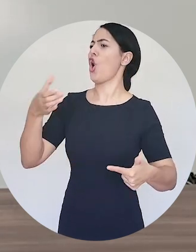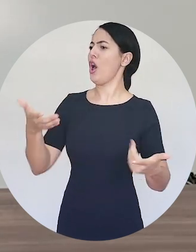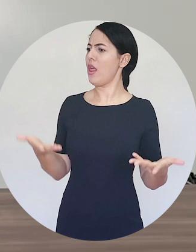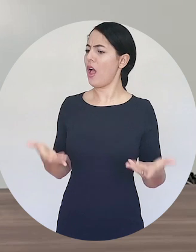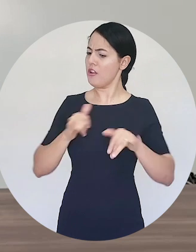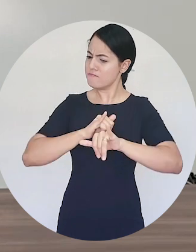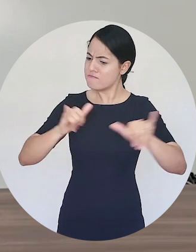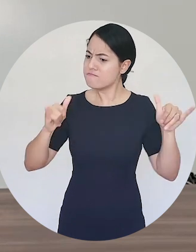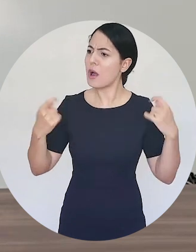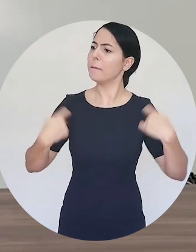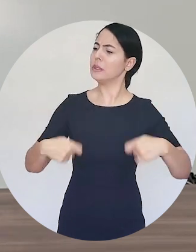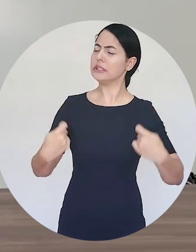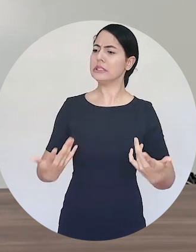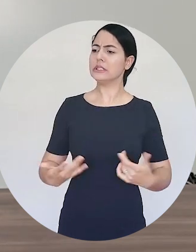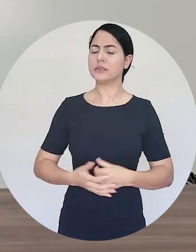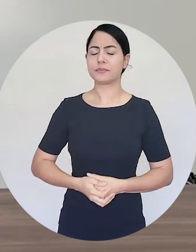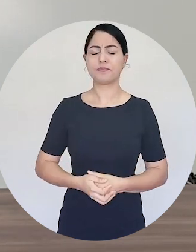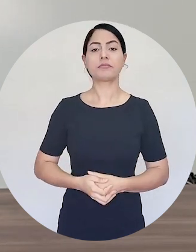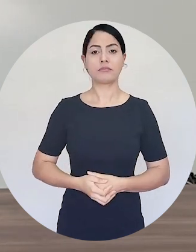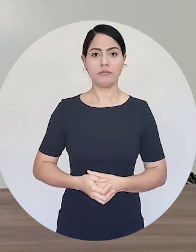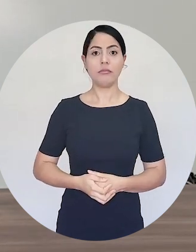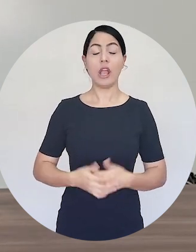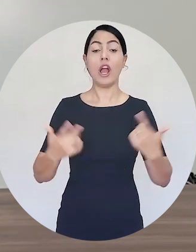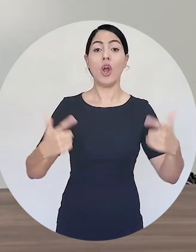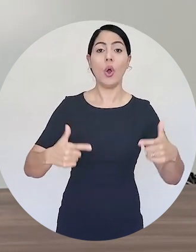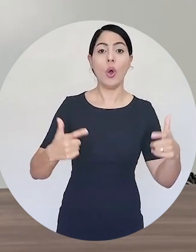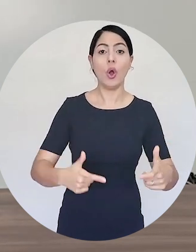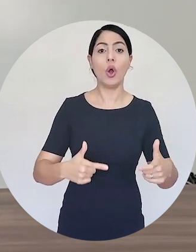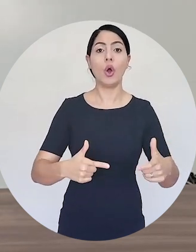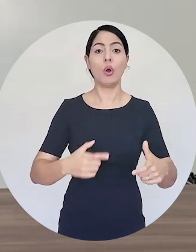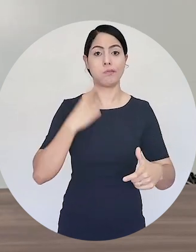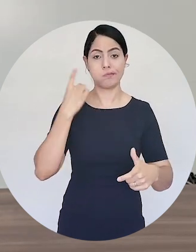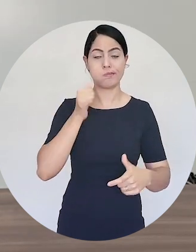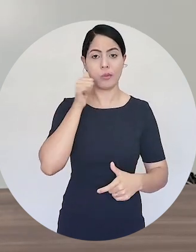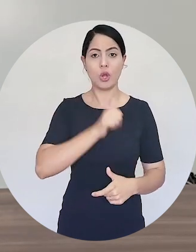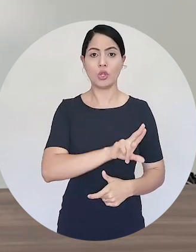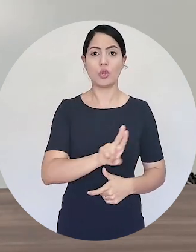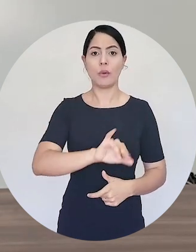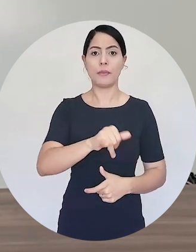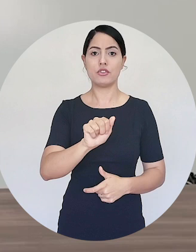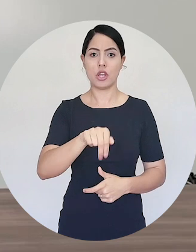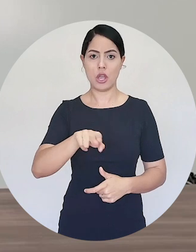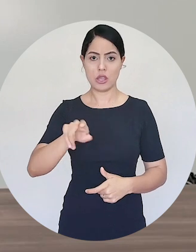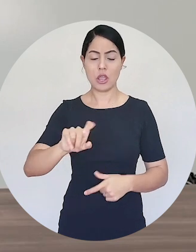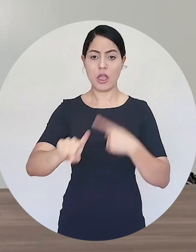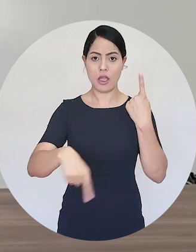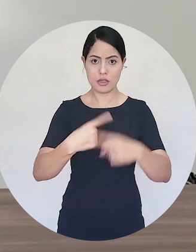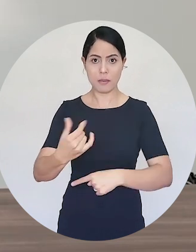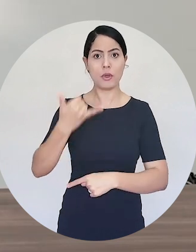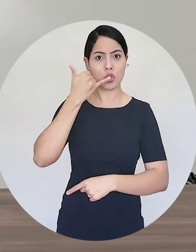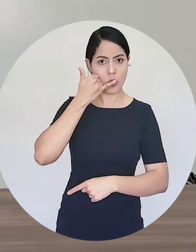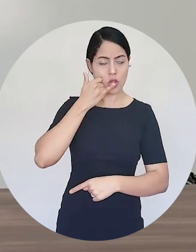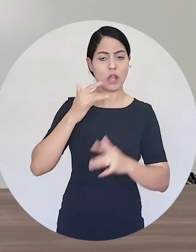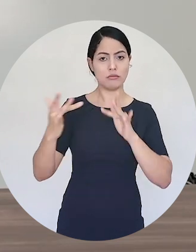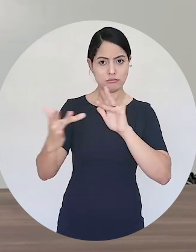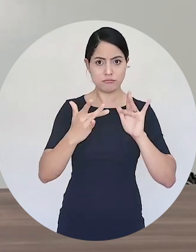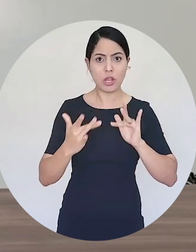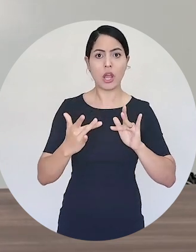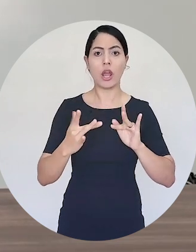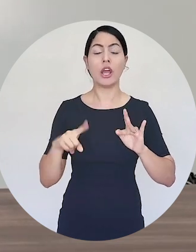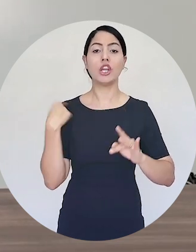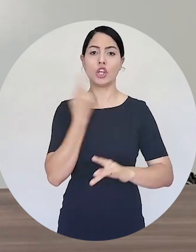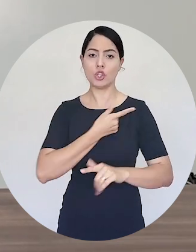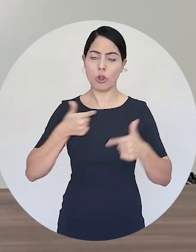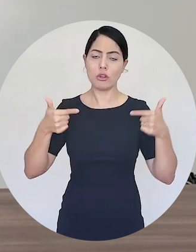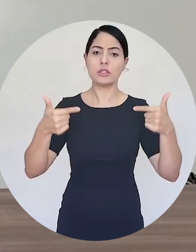e, ao mesmo tempo, entrou em contato com a doutora Jane e que novamente entrou em contato comigo e pediu para eu colocar para frente.